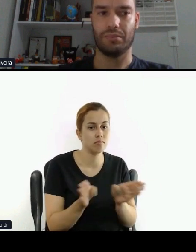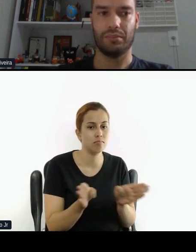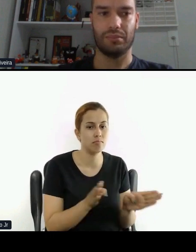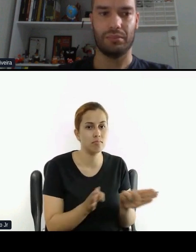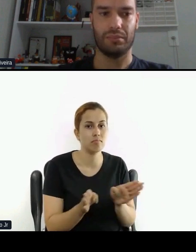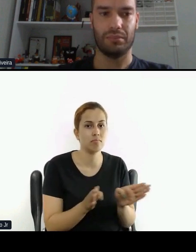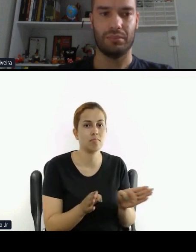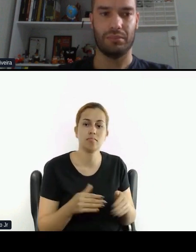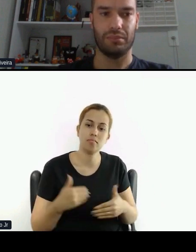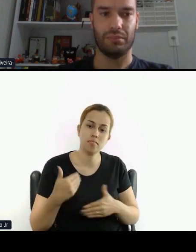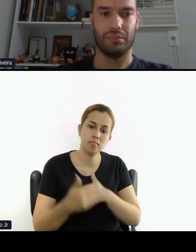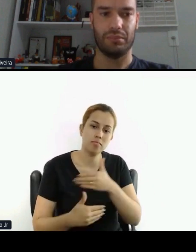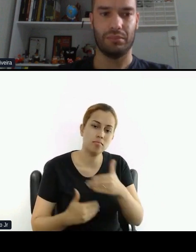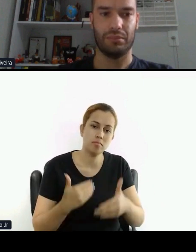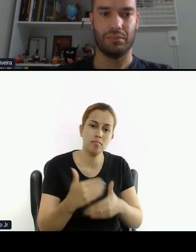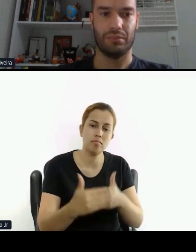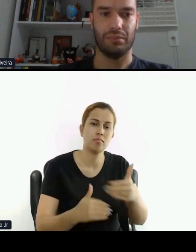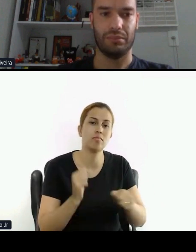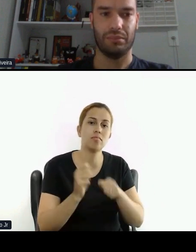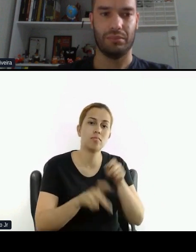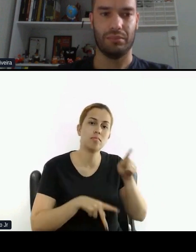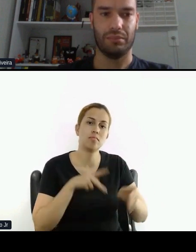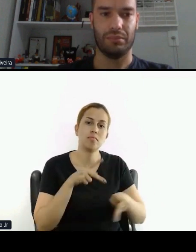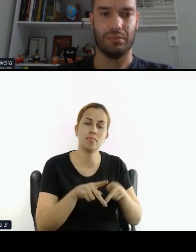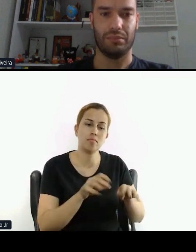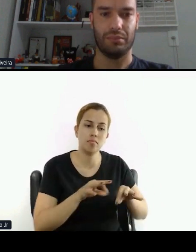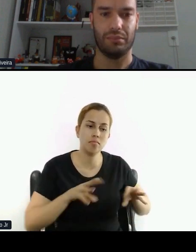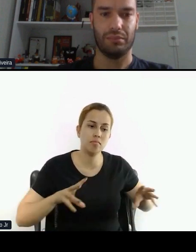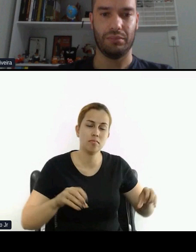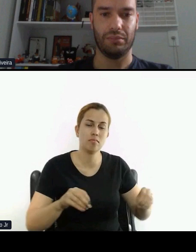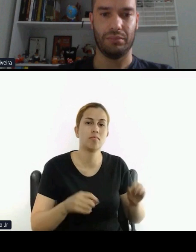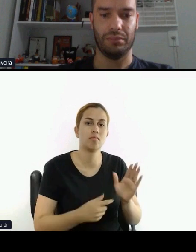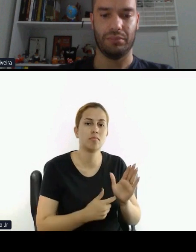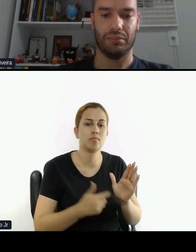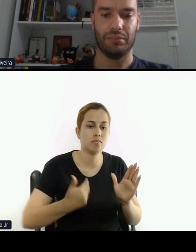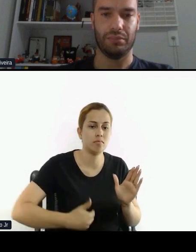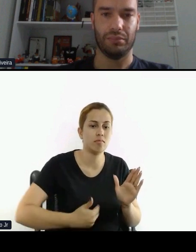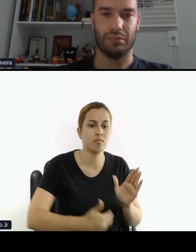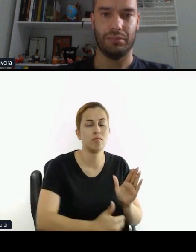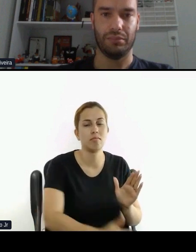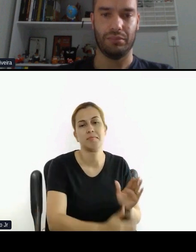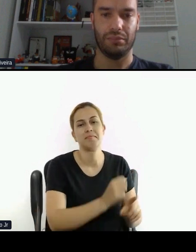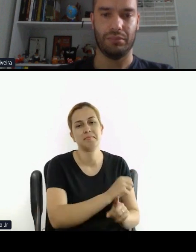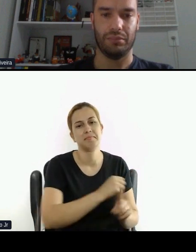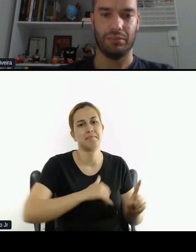diferentes públicos, né, que a gente tem na nossa sociedade.